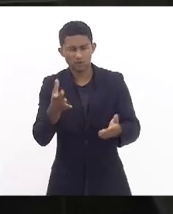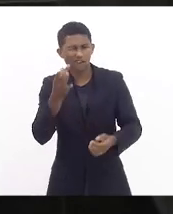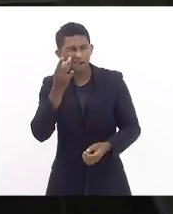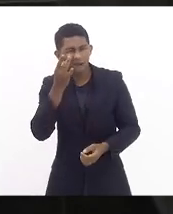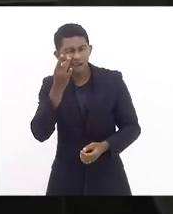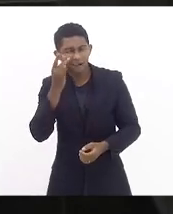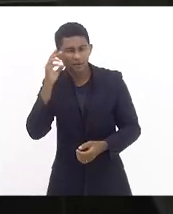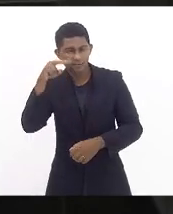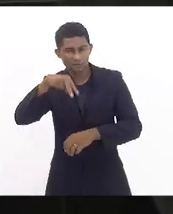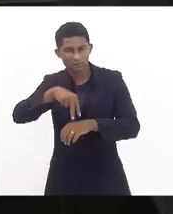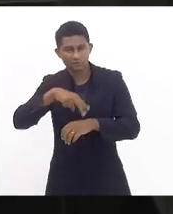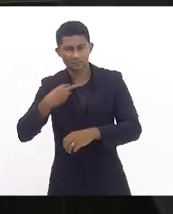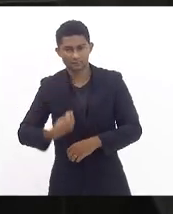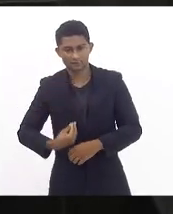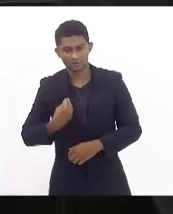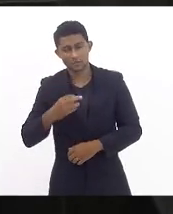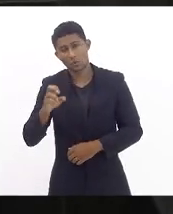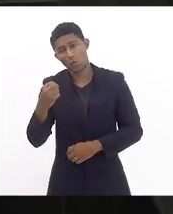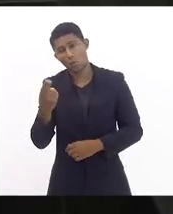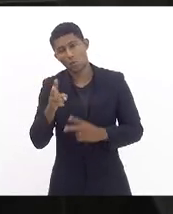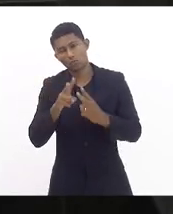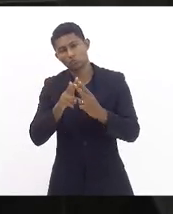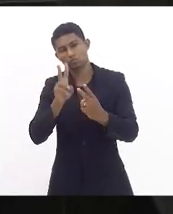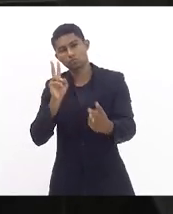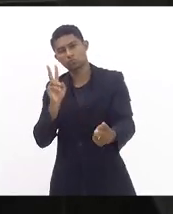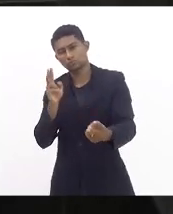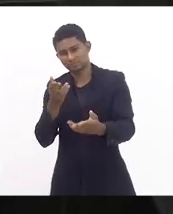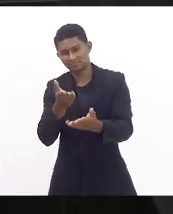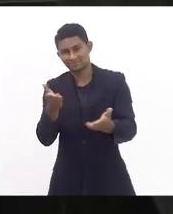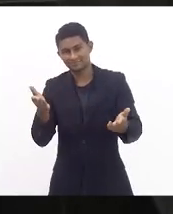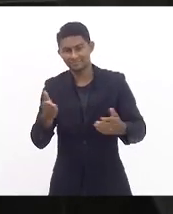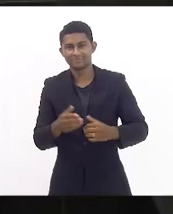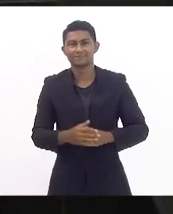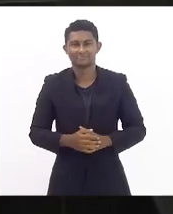presencial ou remota.